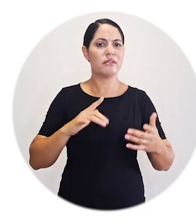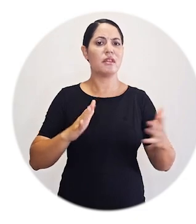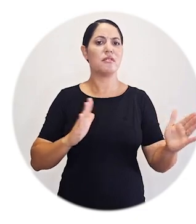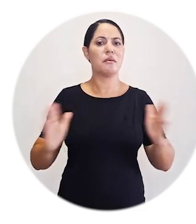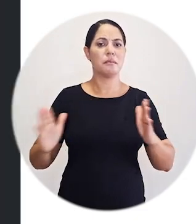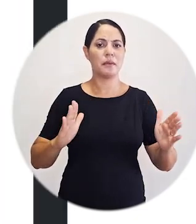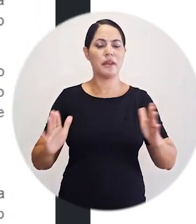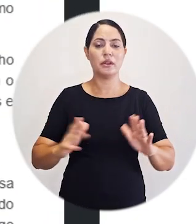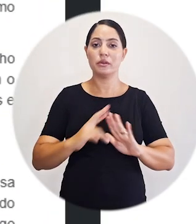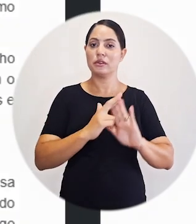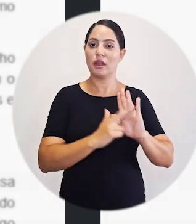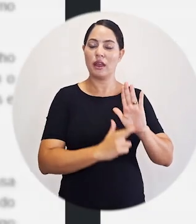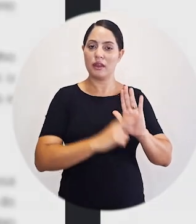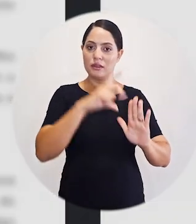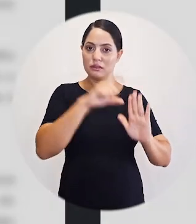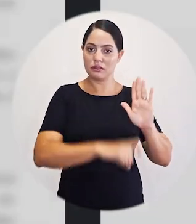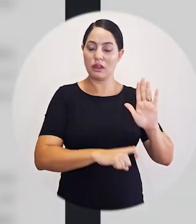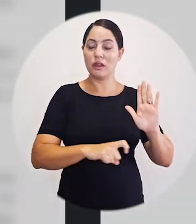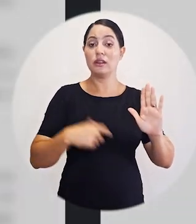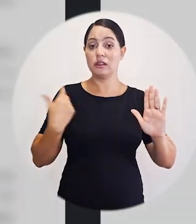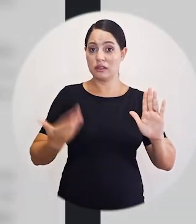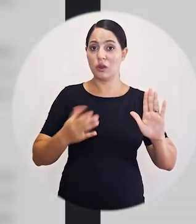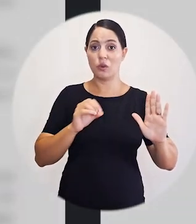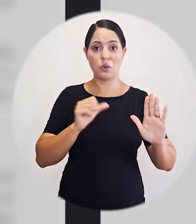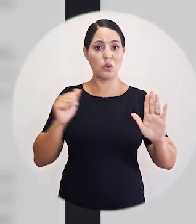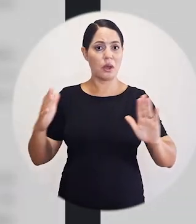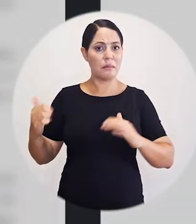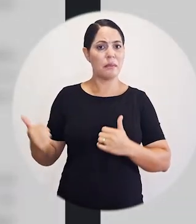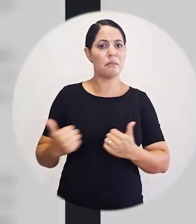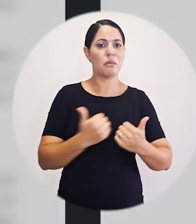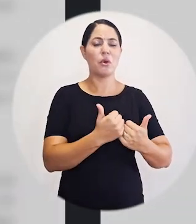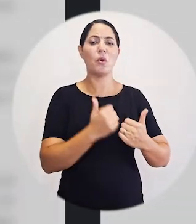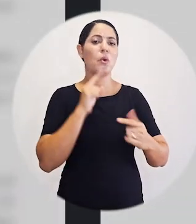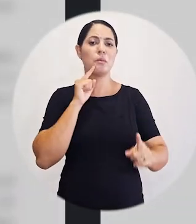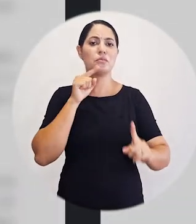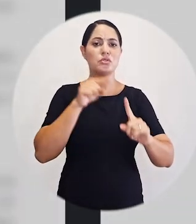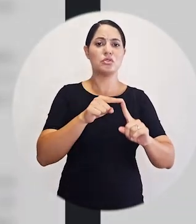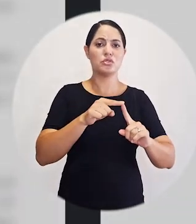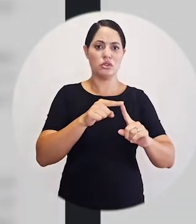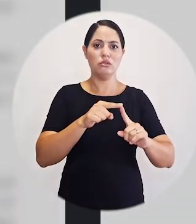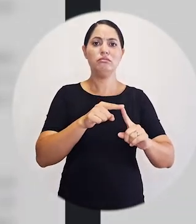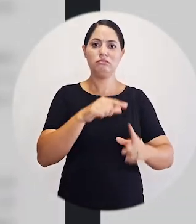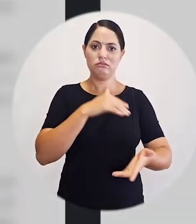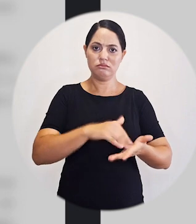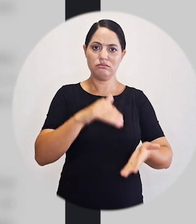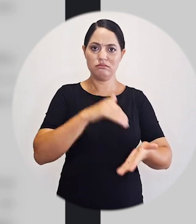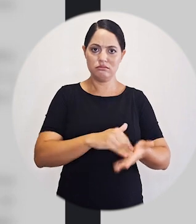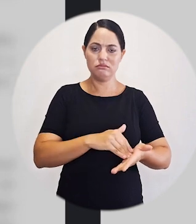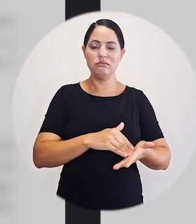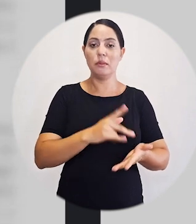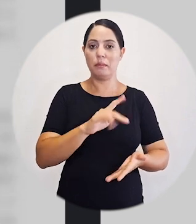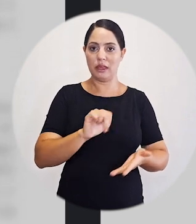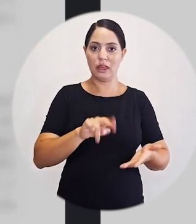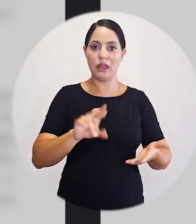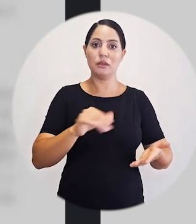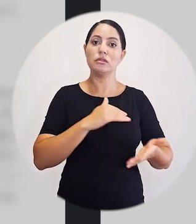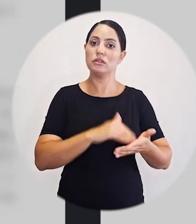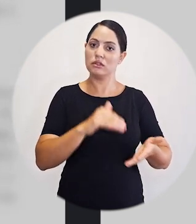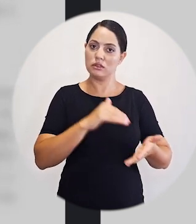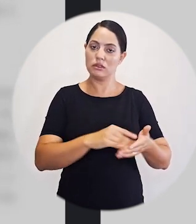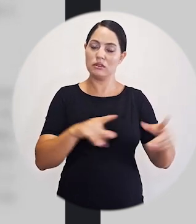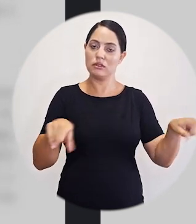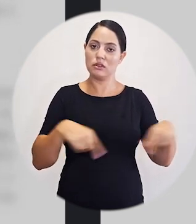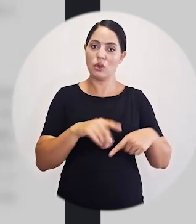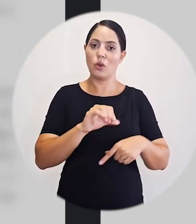durante a reforma tributária, a OAB atuou para preservar o regime simplificado, essencial para escritórios de pequeno e médio porte. Outras